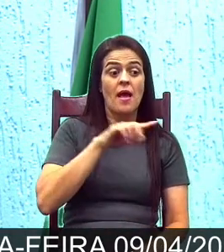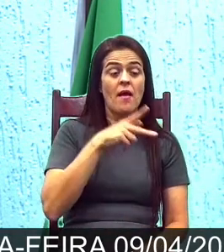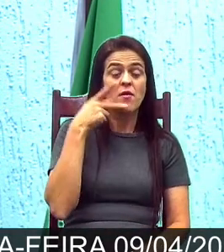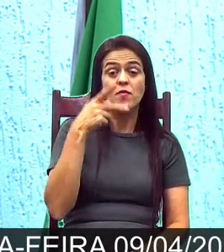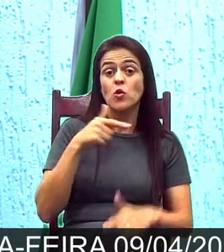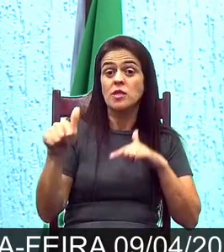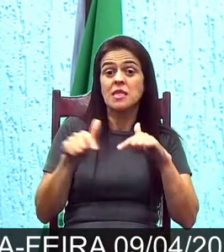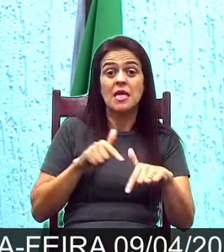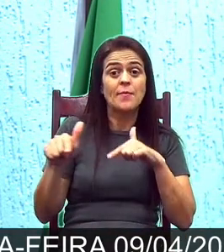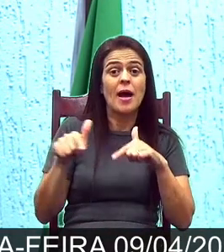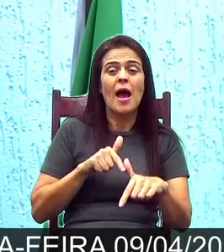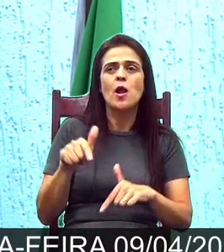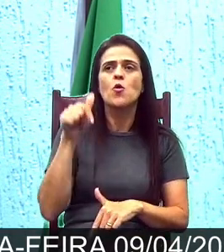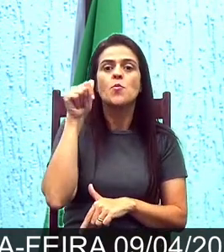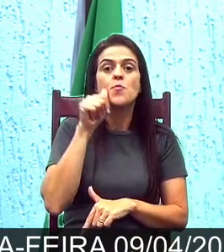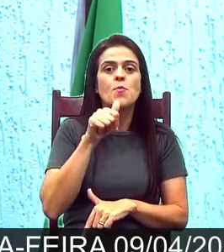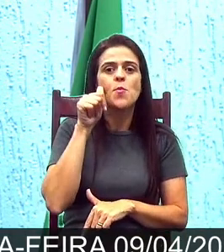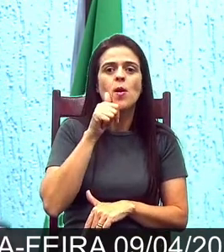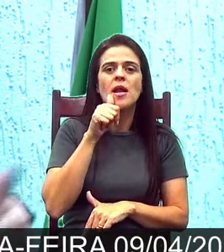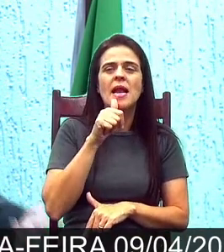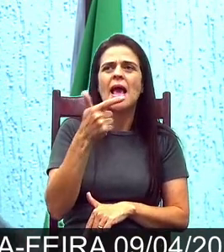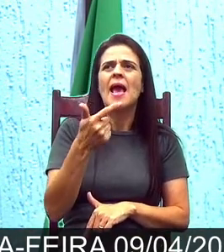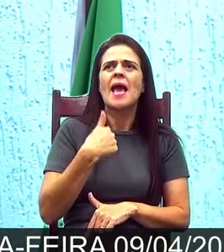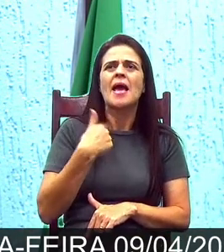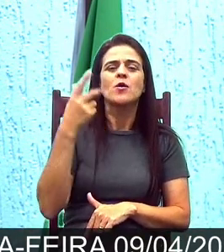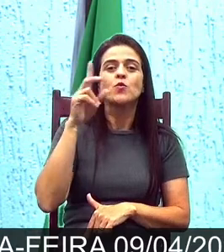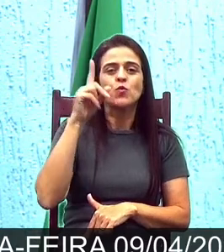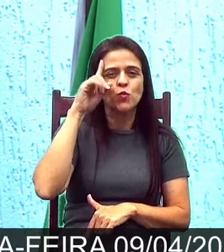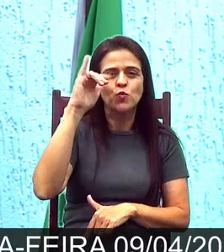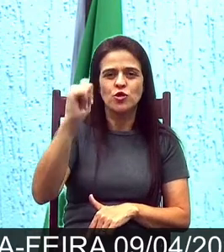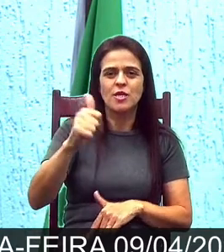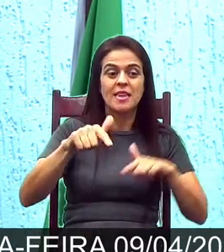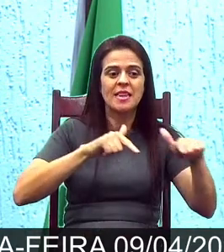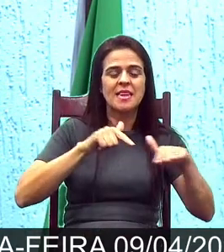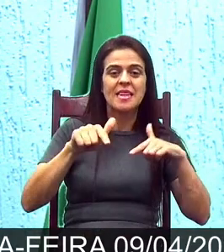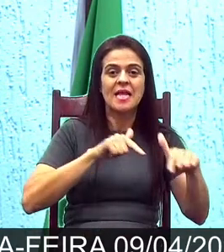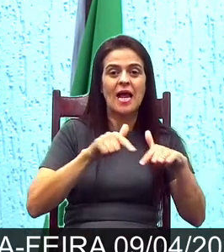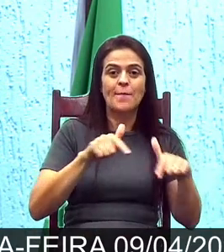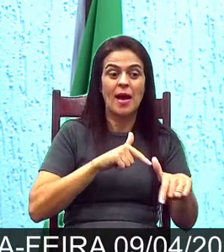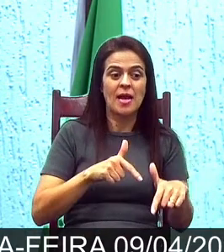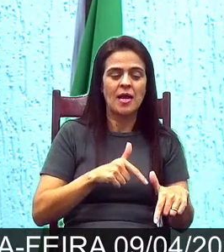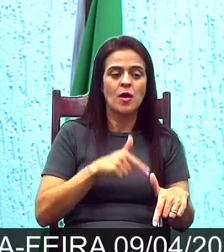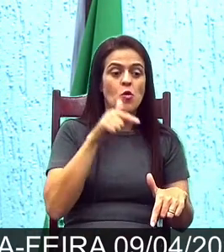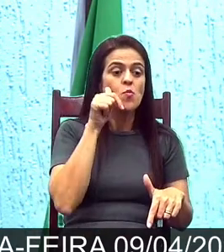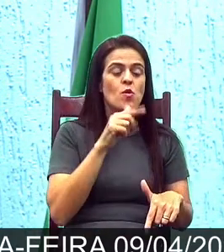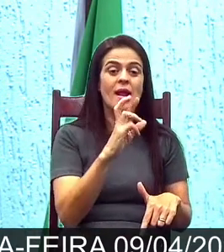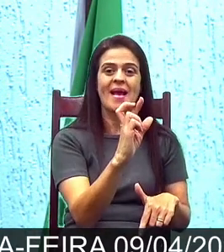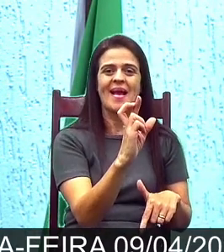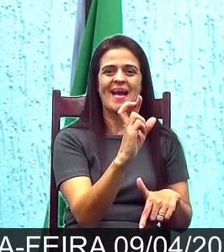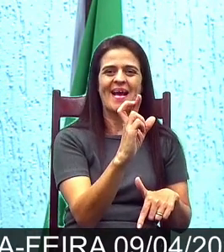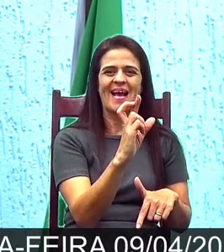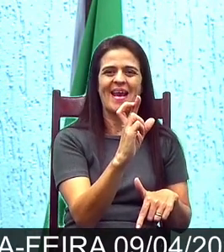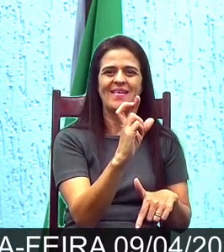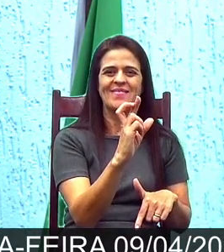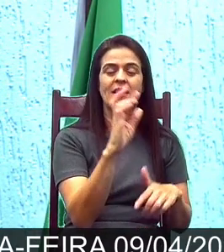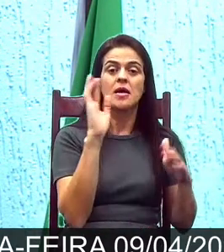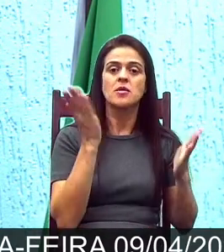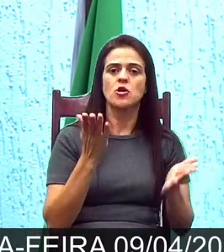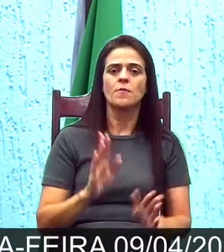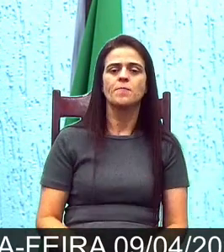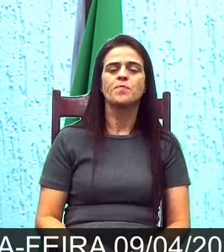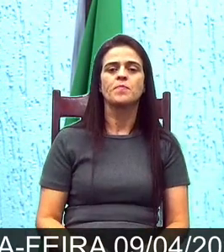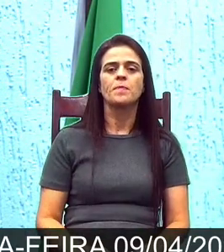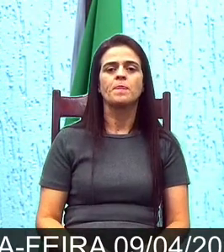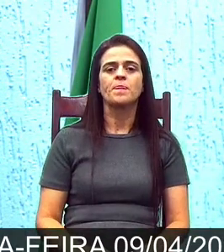local foi uma grávida de 9 meses, estava grávida de 9 meses do seu filho Bento. Em 5 de março de